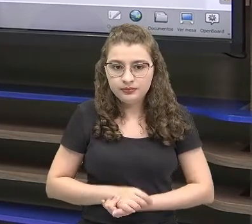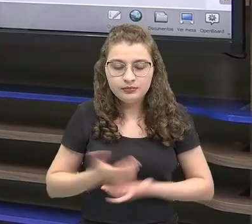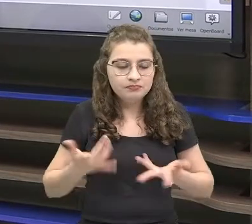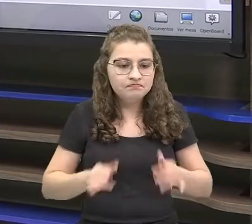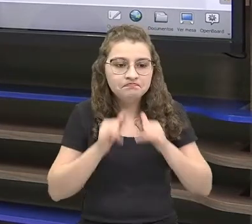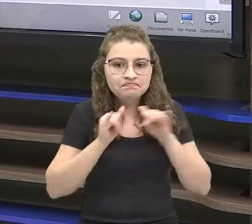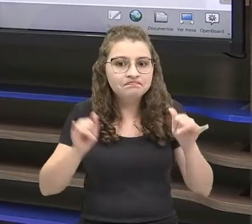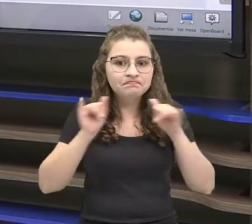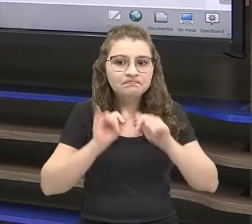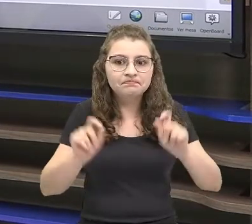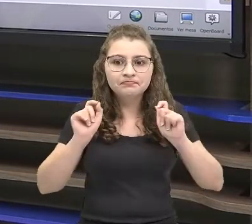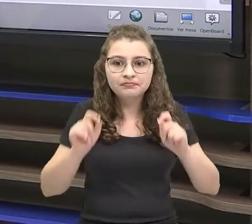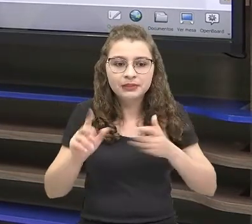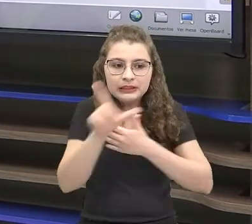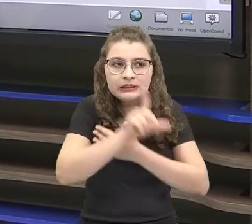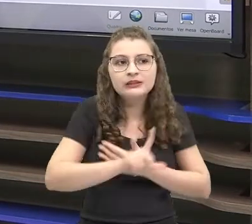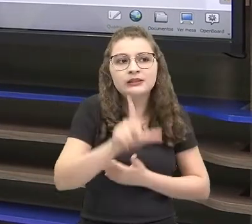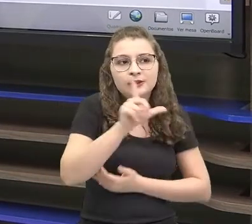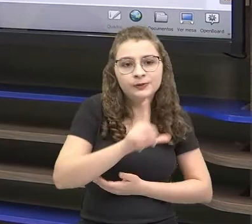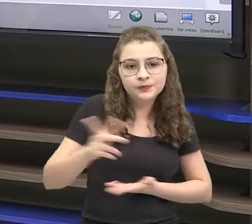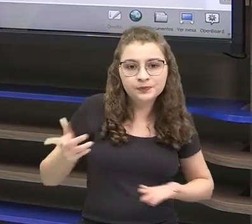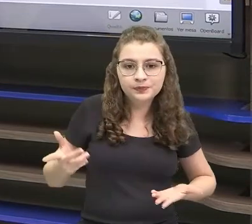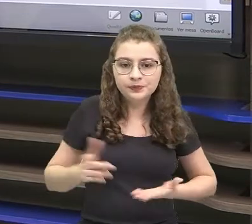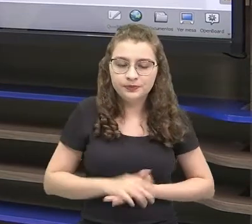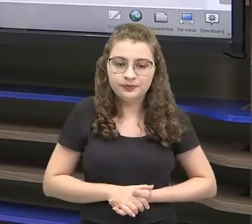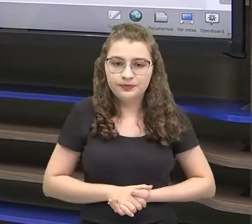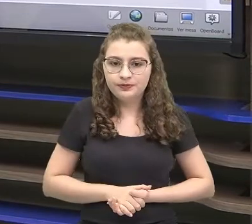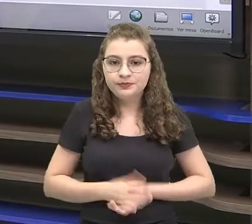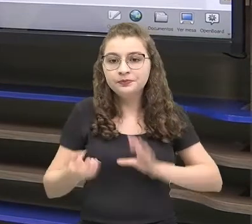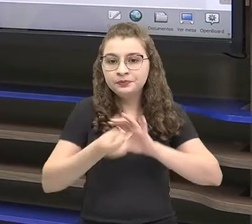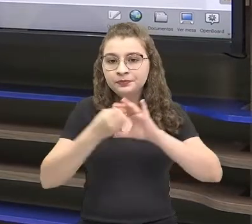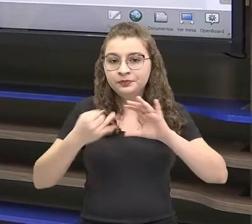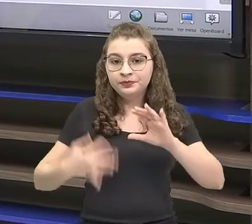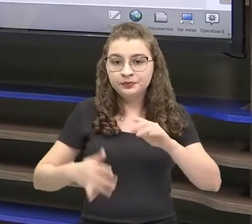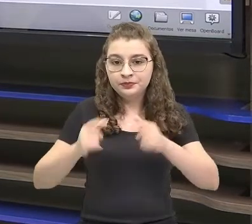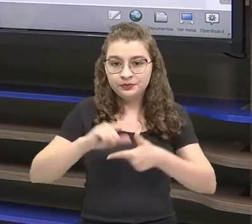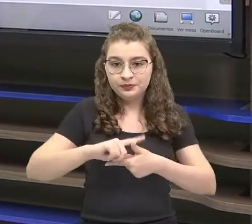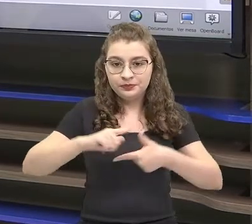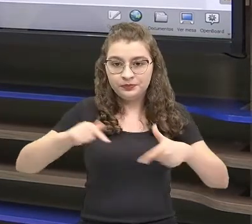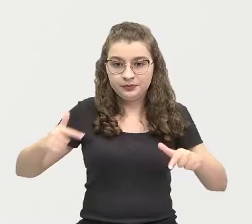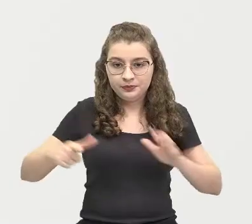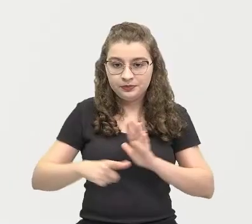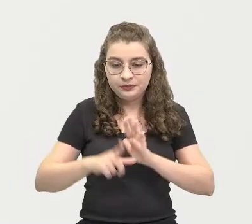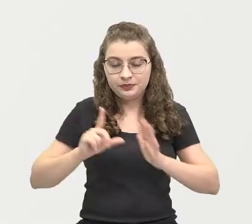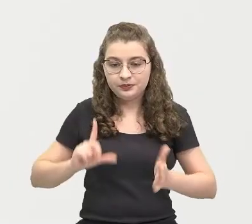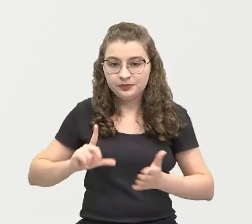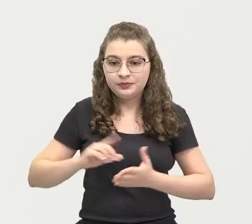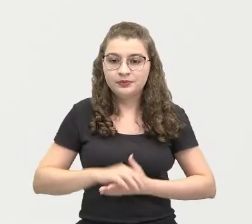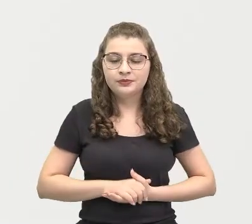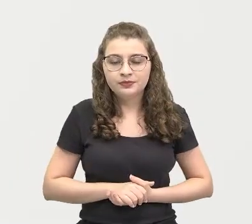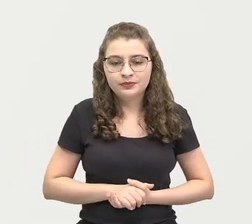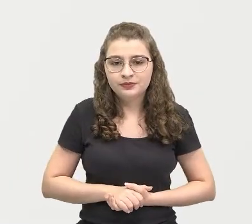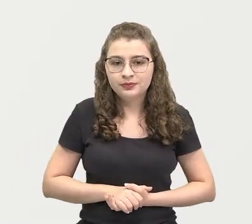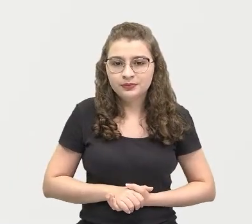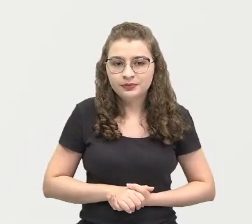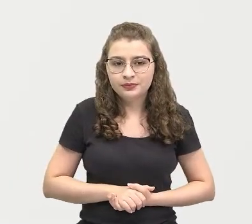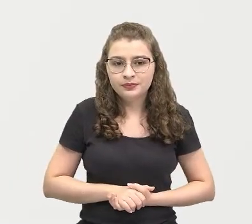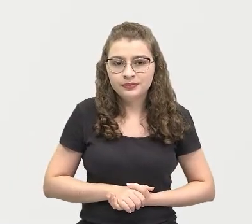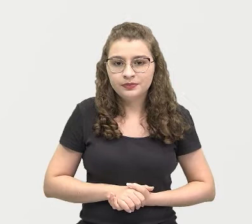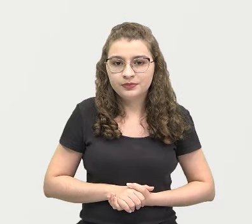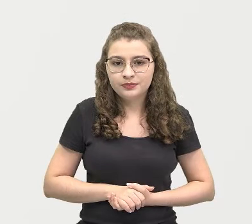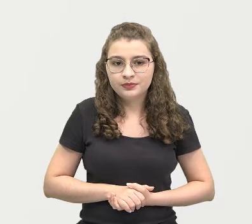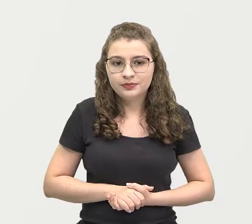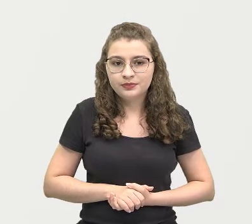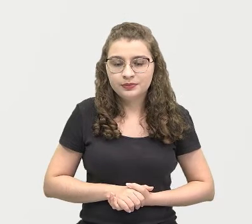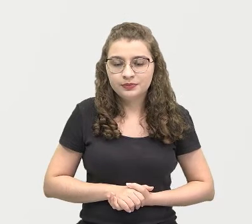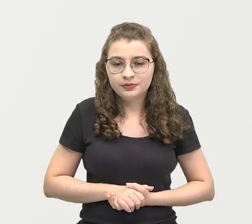indicar ali na sua literatura. Muito bem, vamos falar um pouquinho aí sobre as características do pré-modernismo? Olha só. Então temos aí o pré-modernismo,